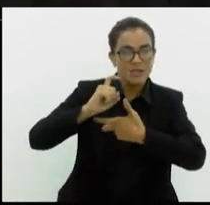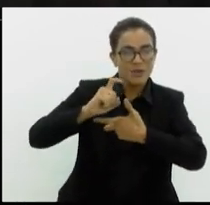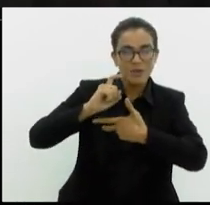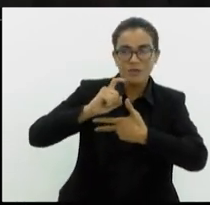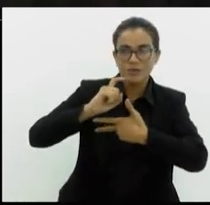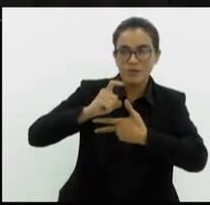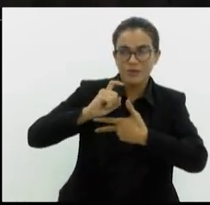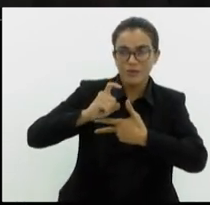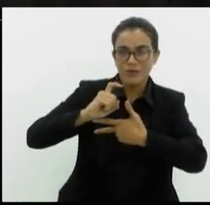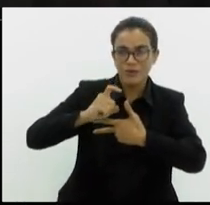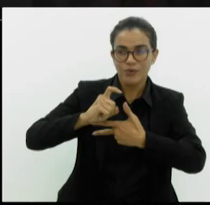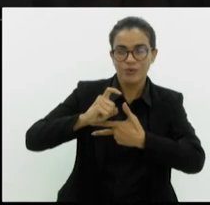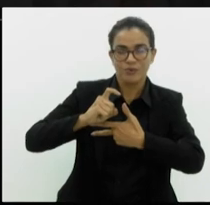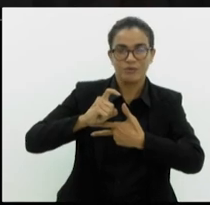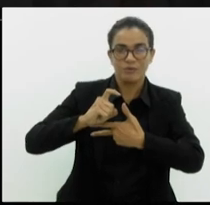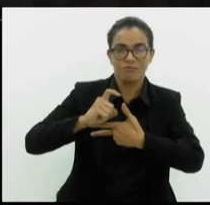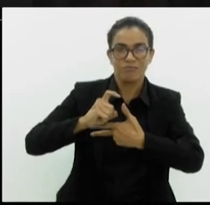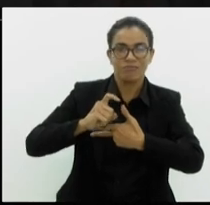né,